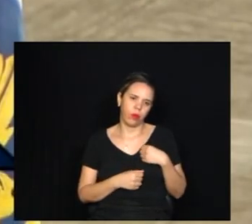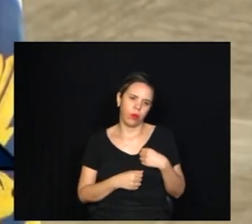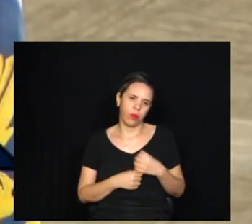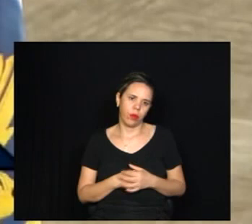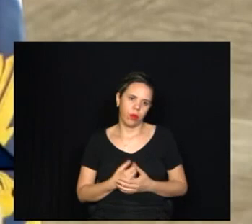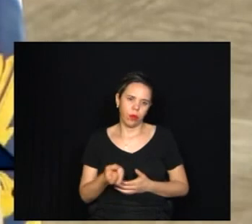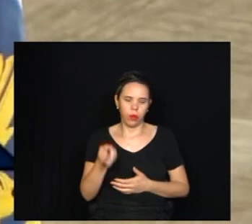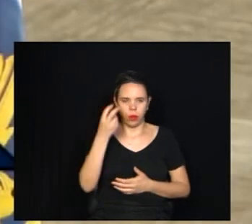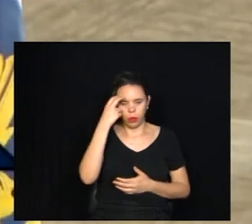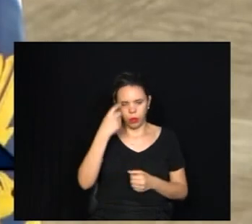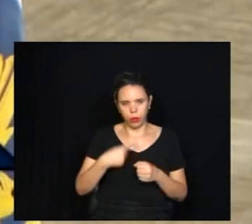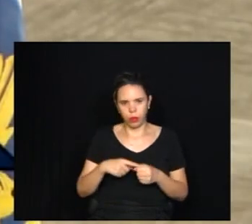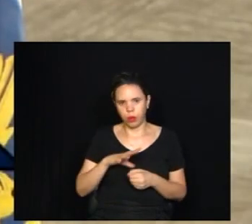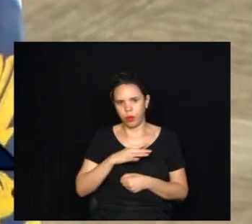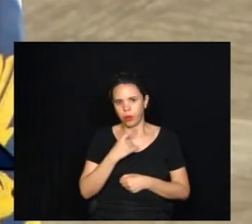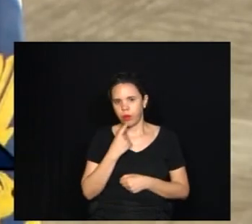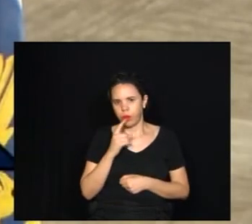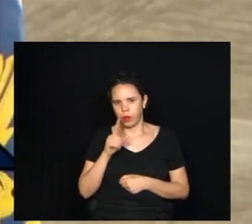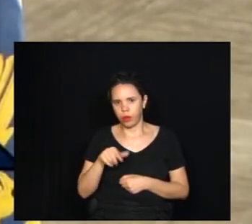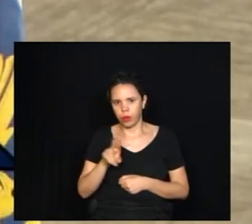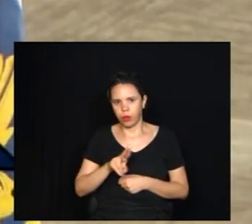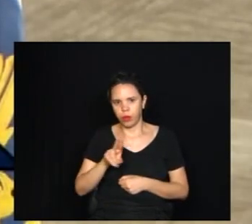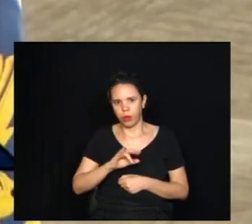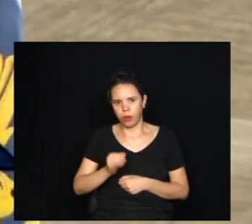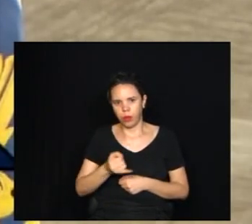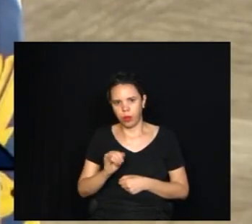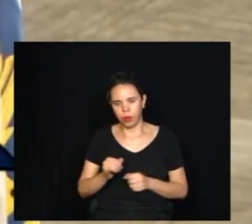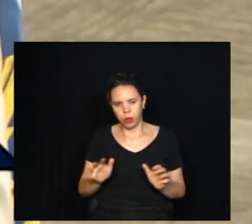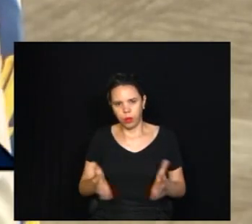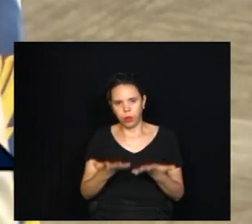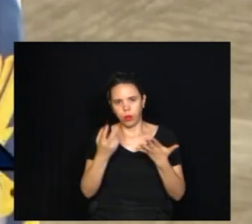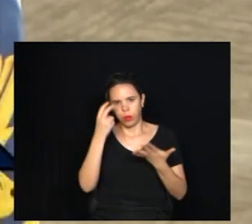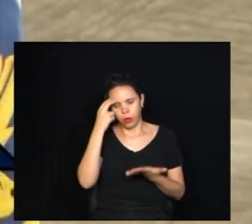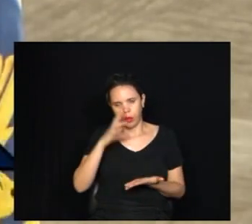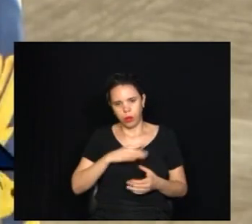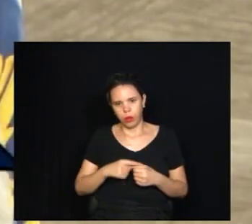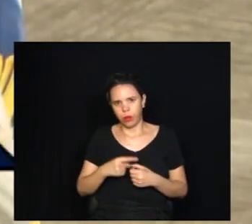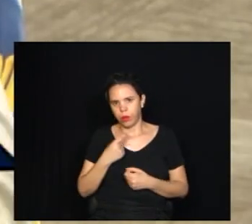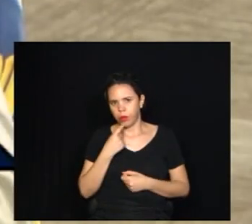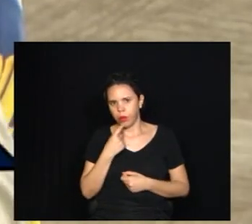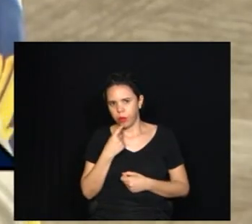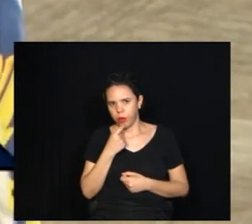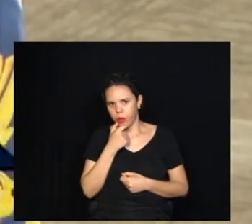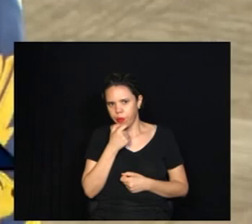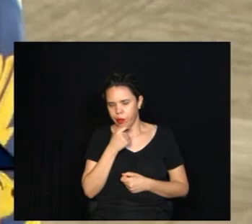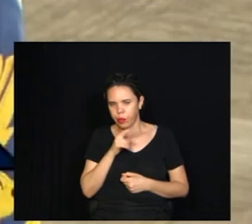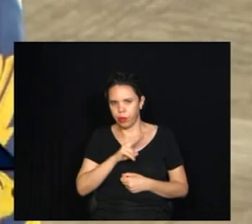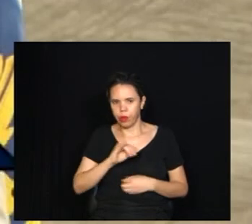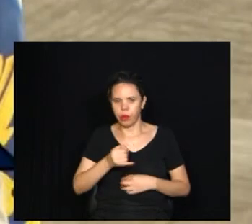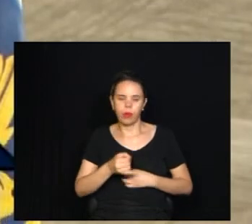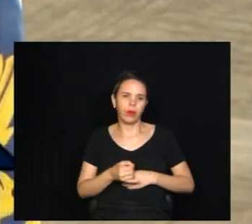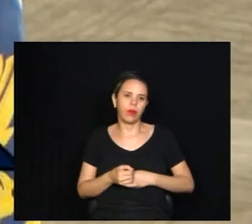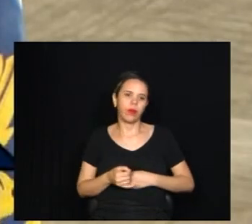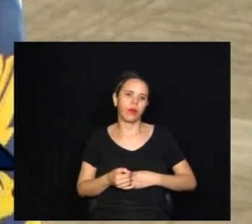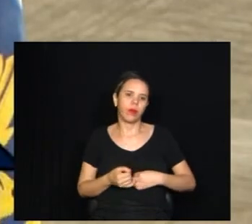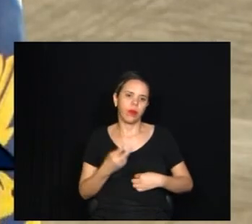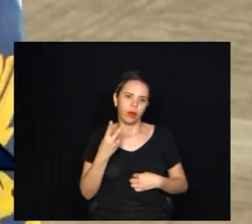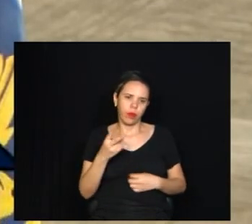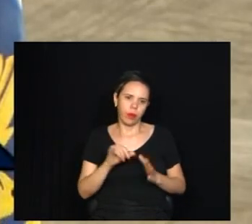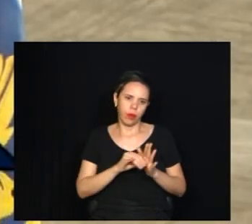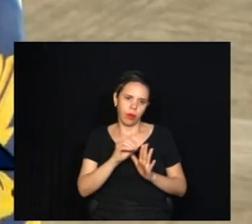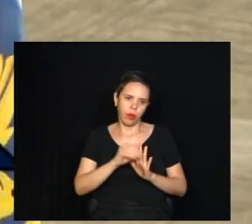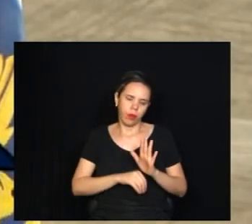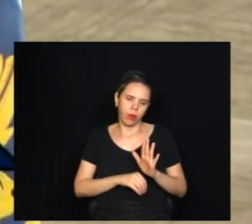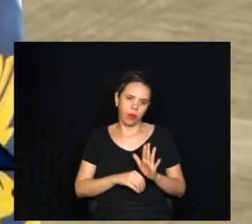investimentos culturais do município de Campinas seja utilizado para fomentar a cultura no município de Campinas através de 2 editais